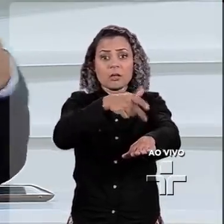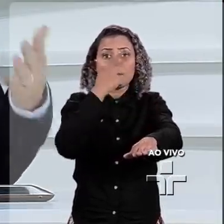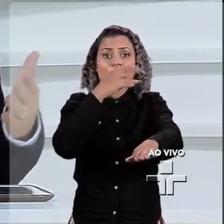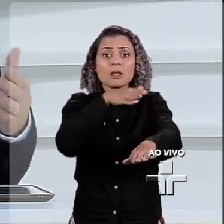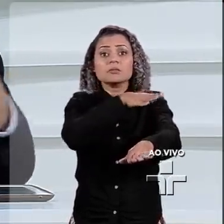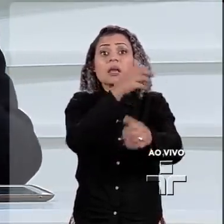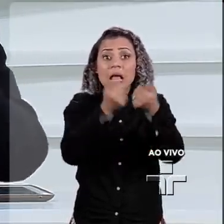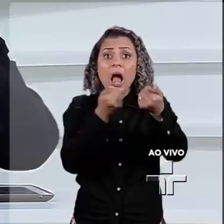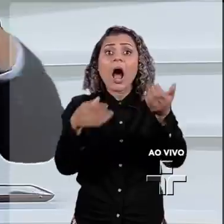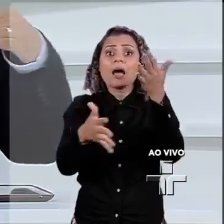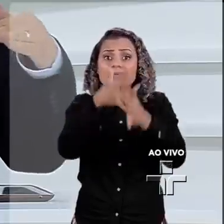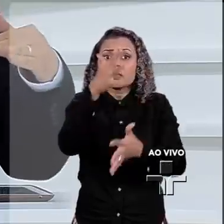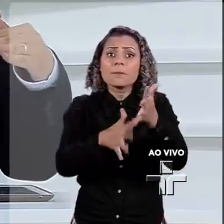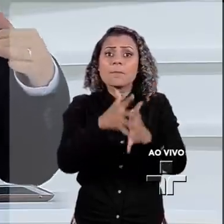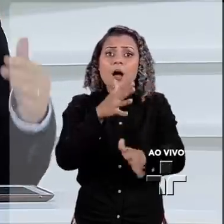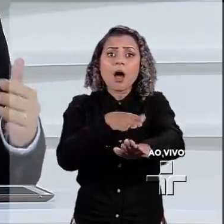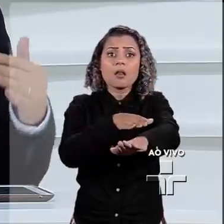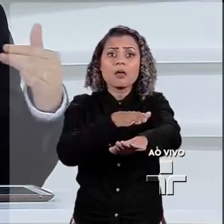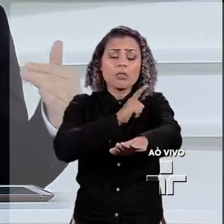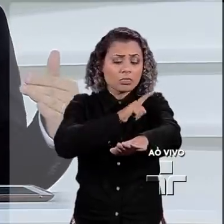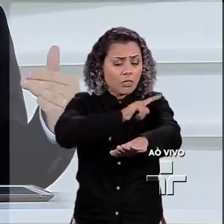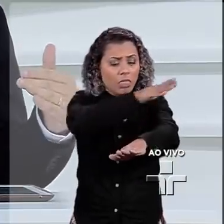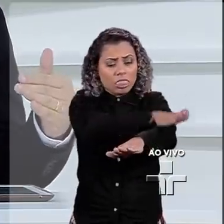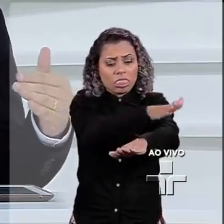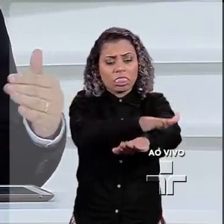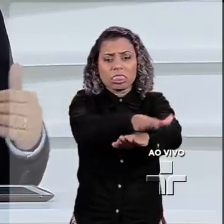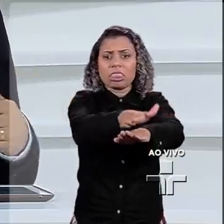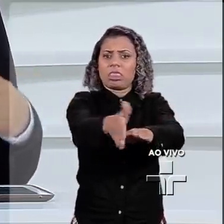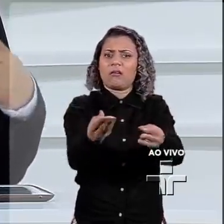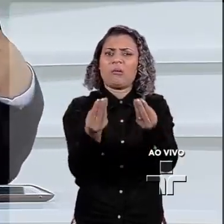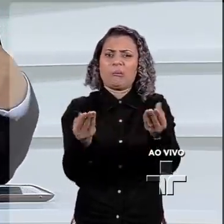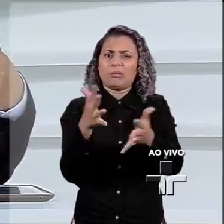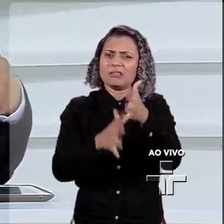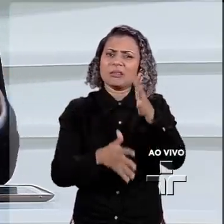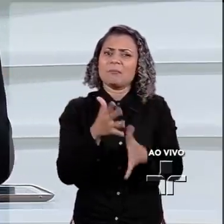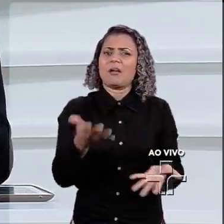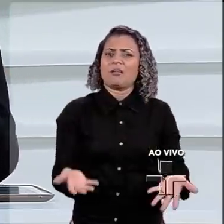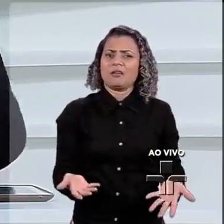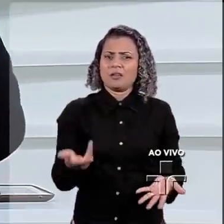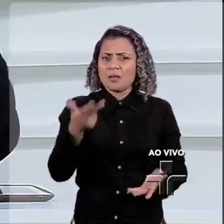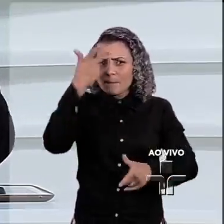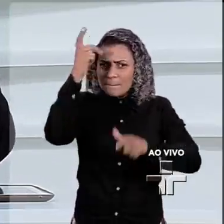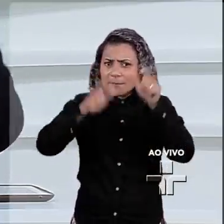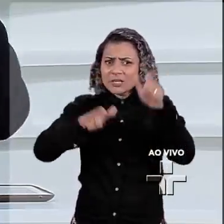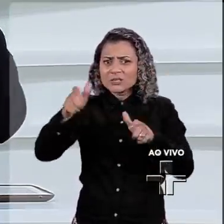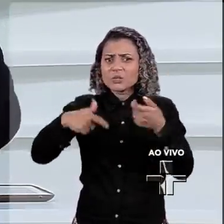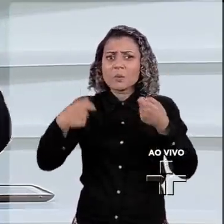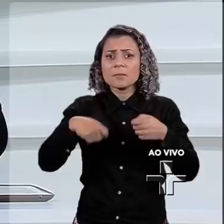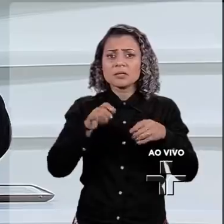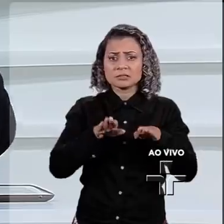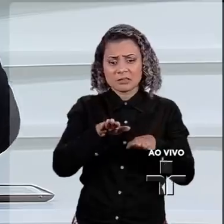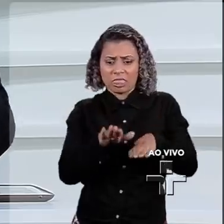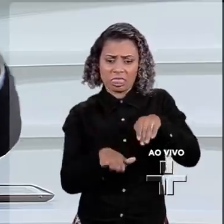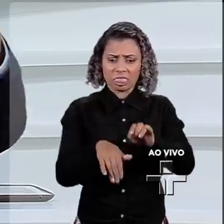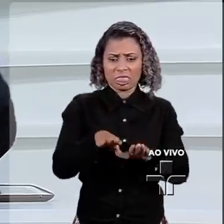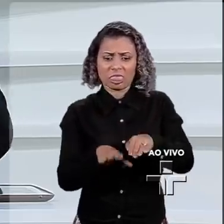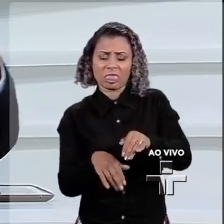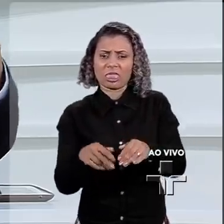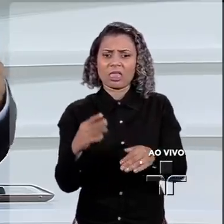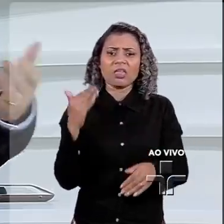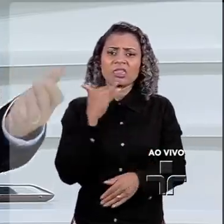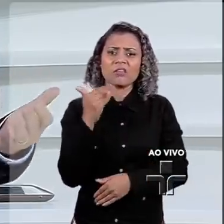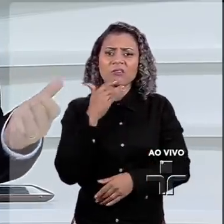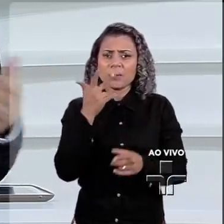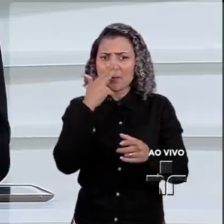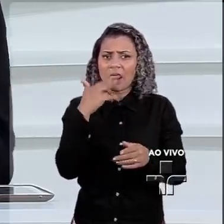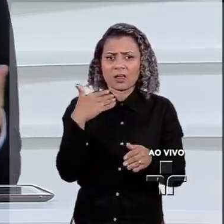é privilegiado porque tem a sua rampinha em frente à sua casa. E o pedestre tem que ter uma perna maior do que a outra para poder andar naquele